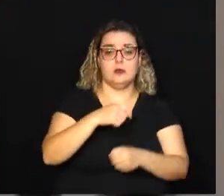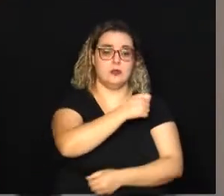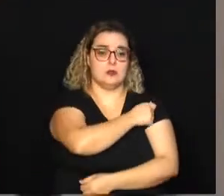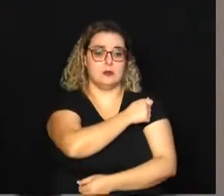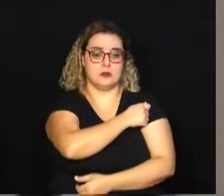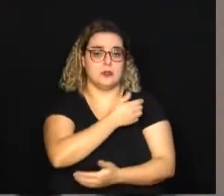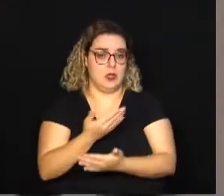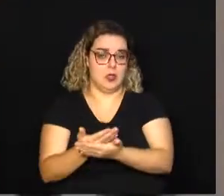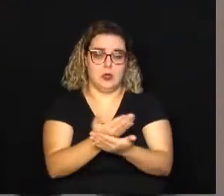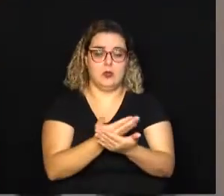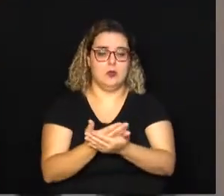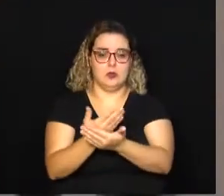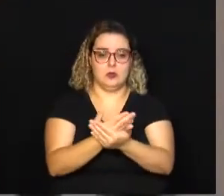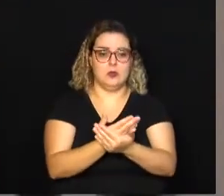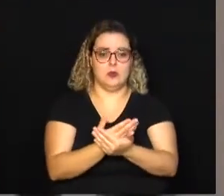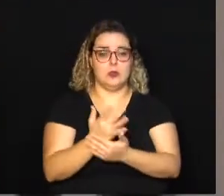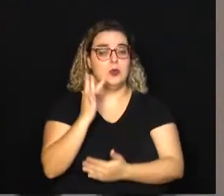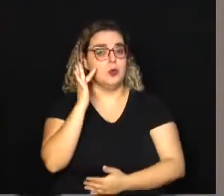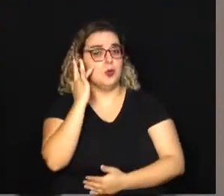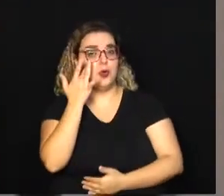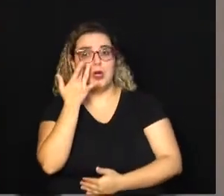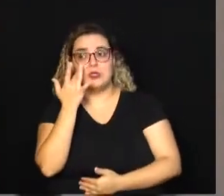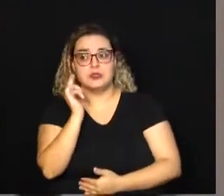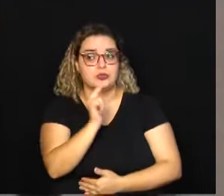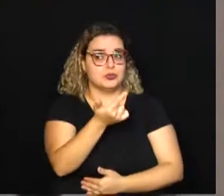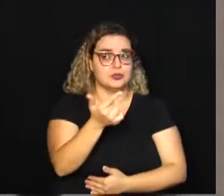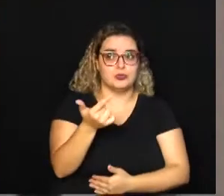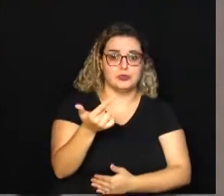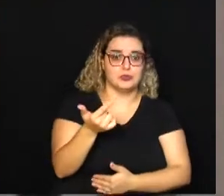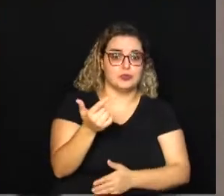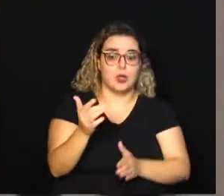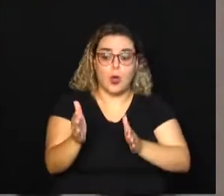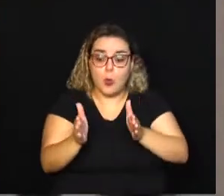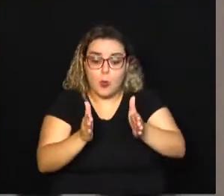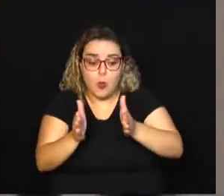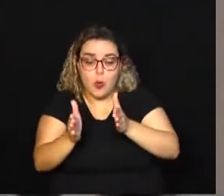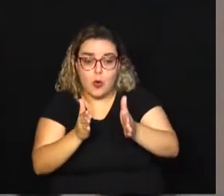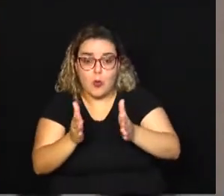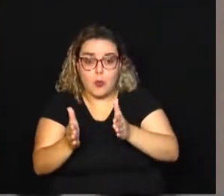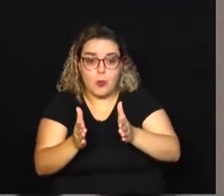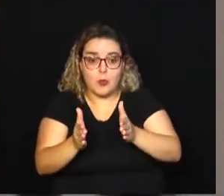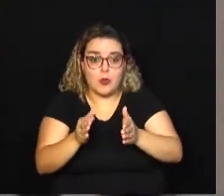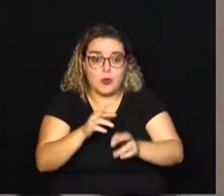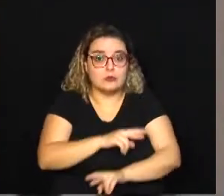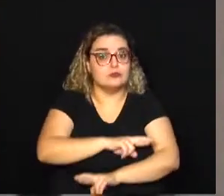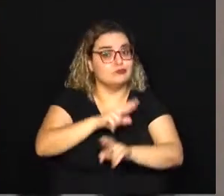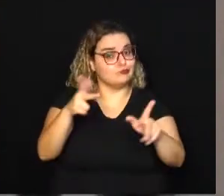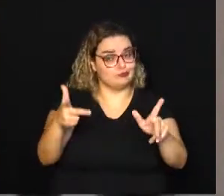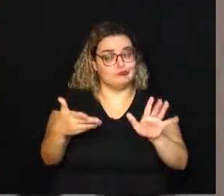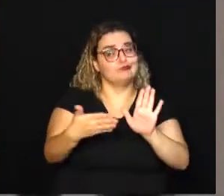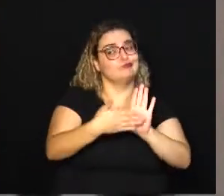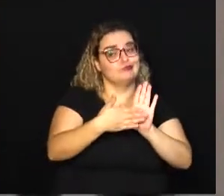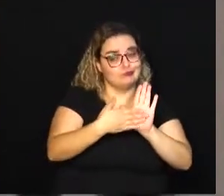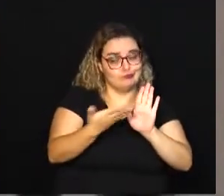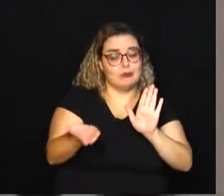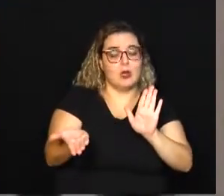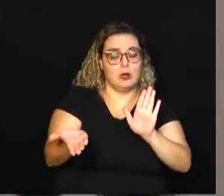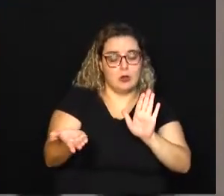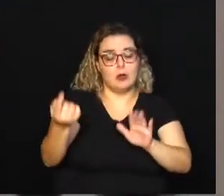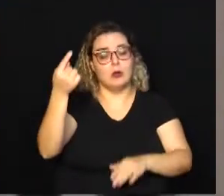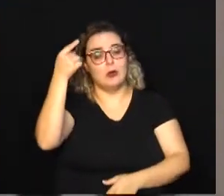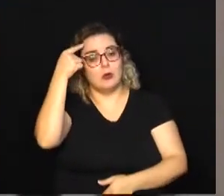há momento mais fora de propósito para se